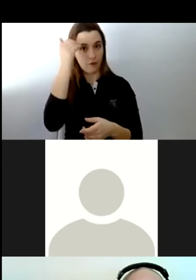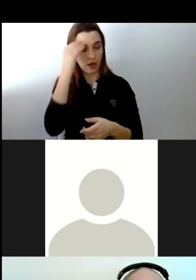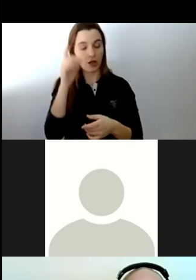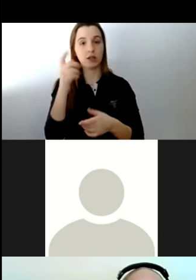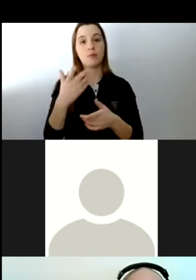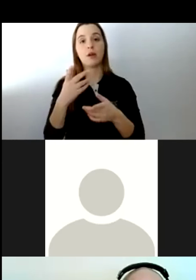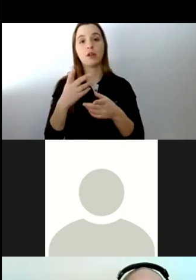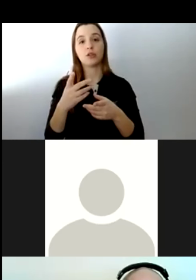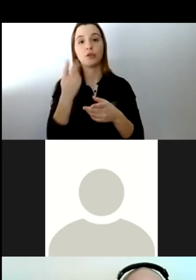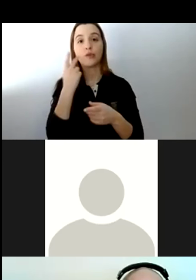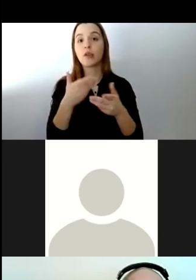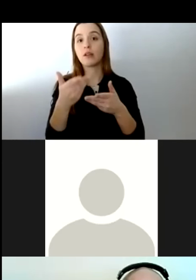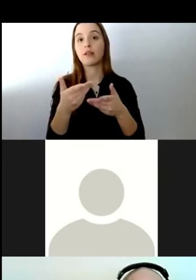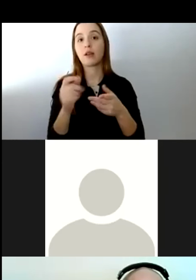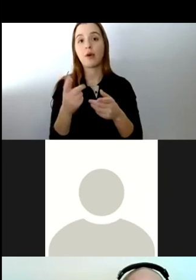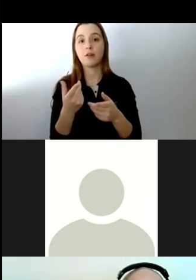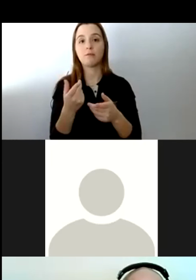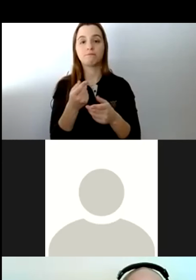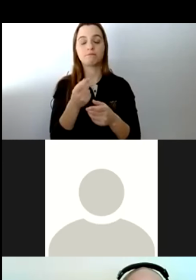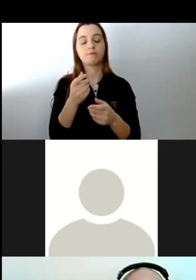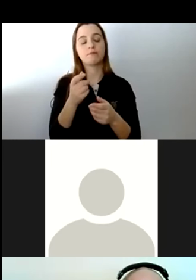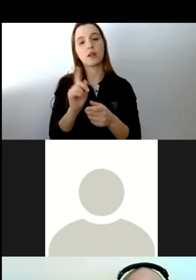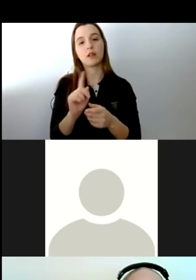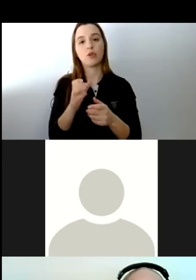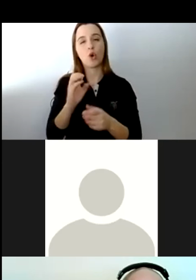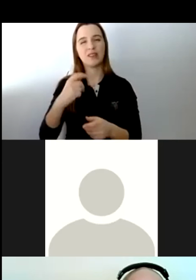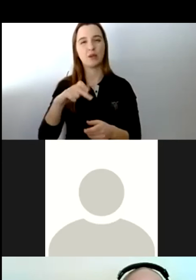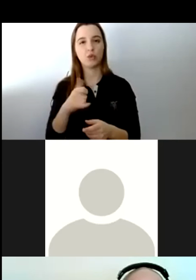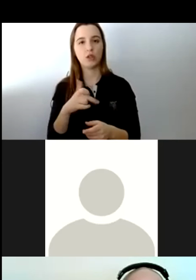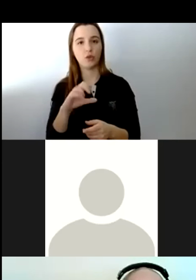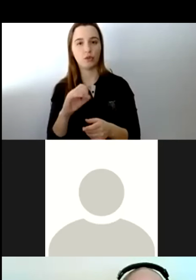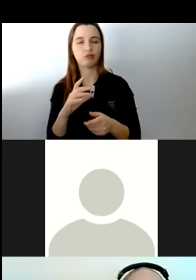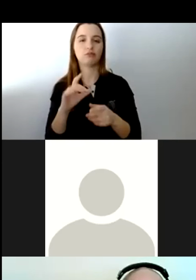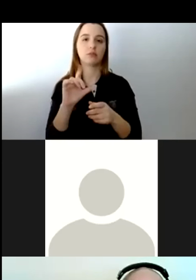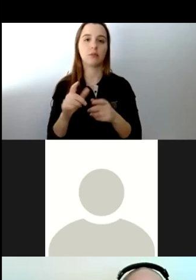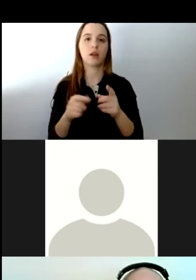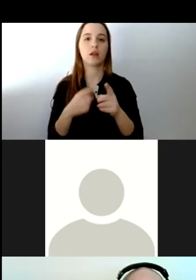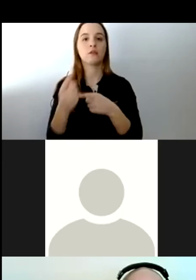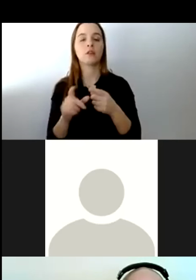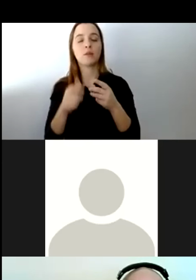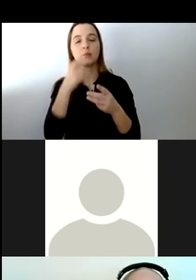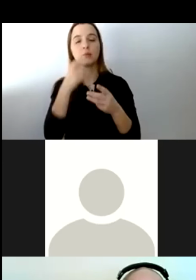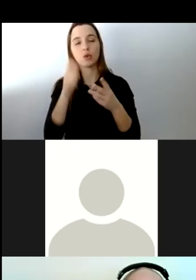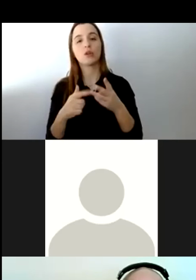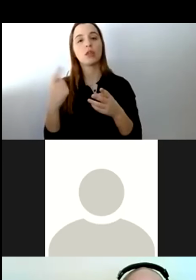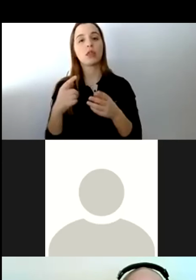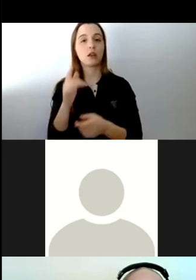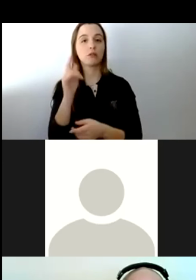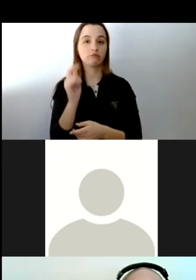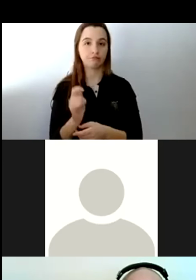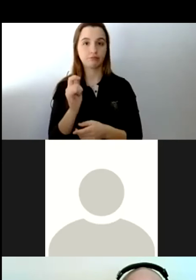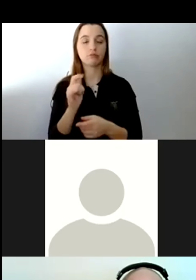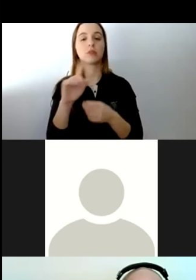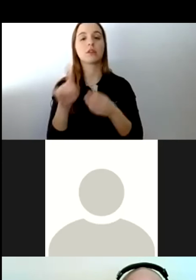não contributivo e equiparados, a beneficiários da prestação social para a inclusão e a beneficiários